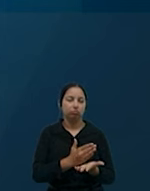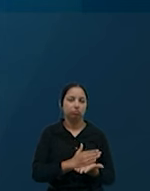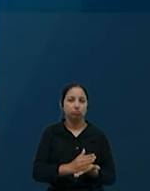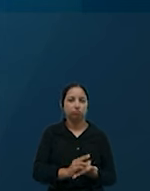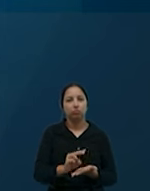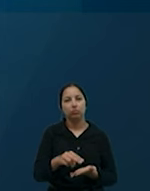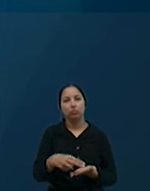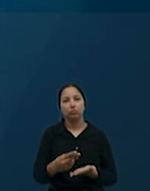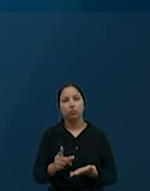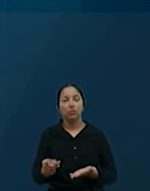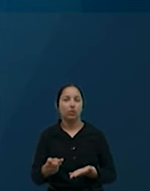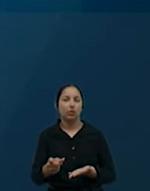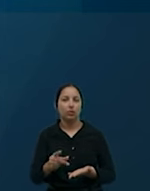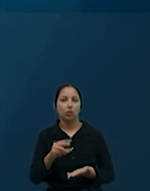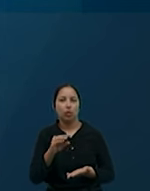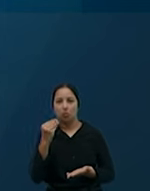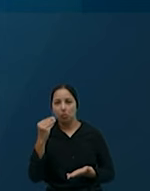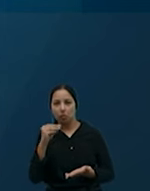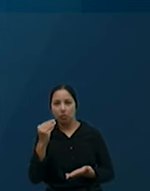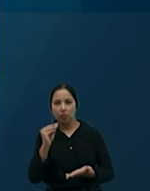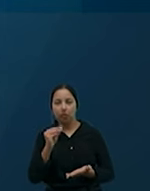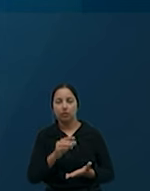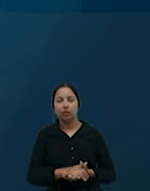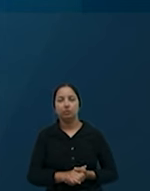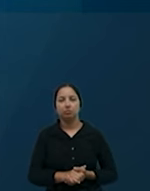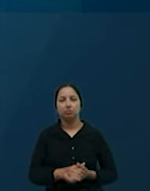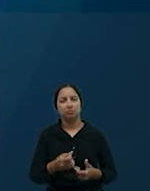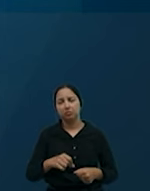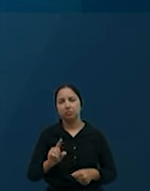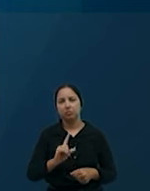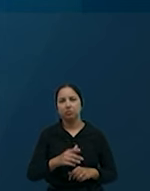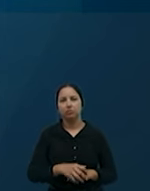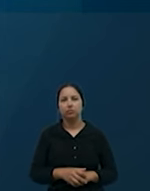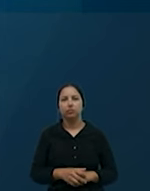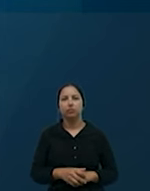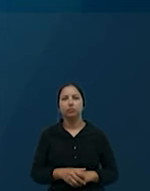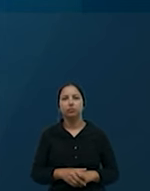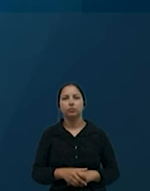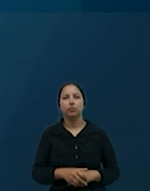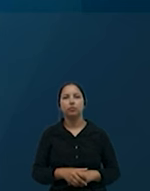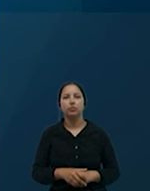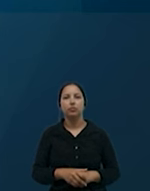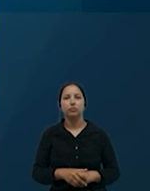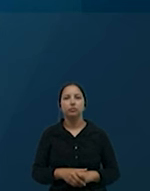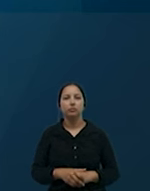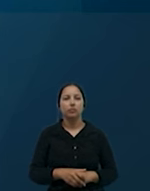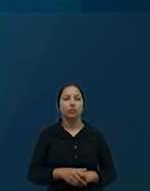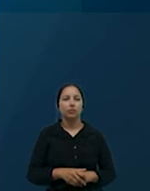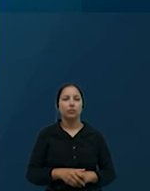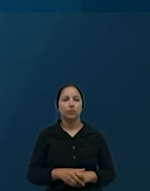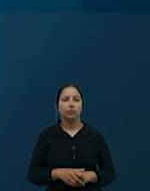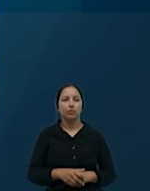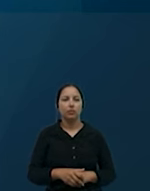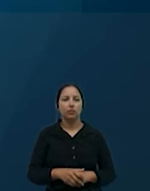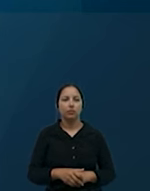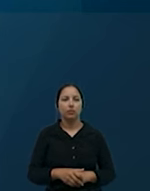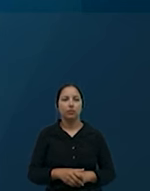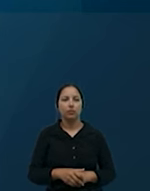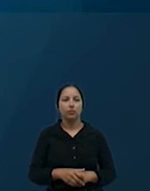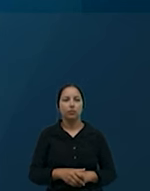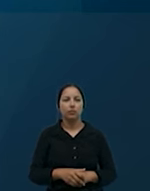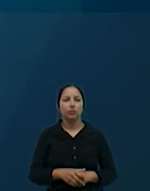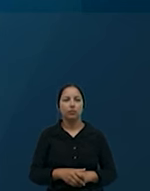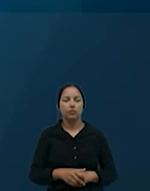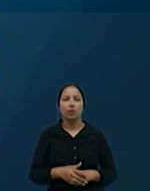decisão. É prescindível, é dispensável a filiação do servidor para se beneficiar do título judicial decorrente de